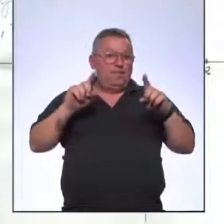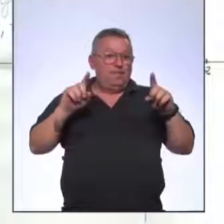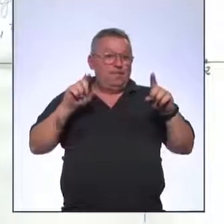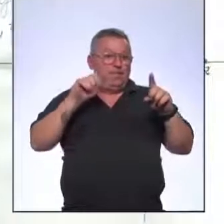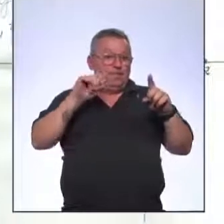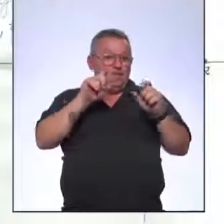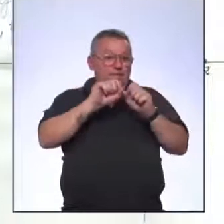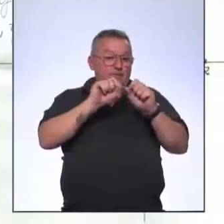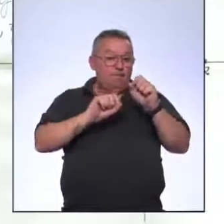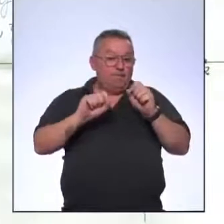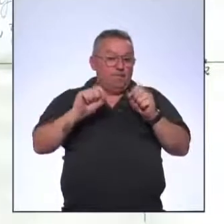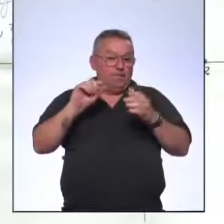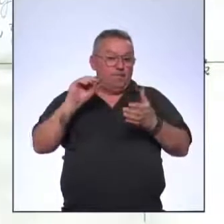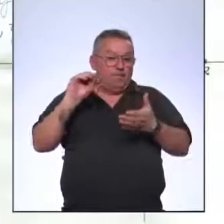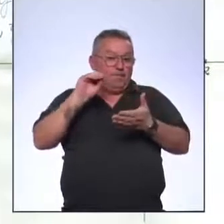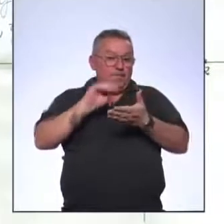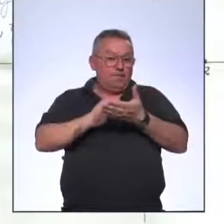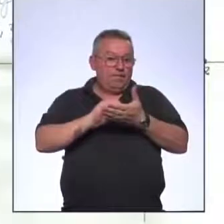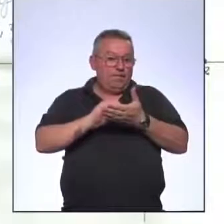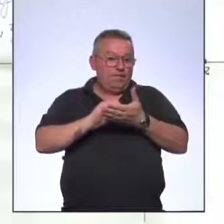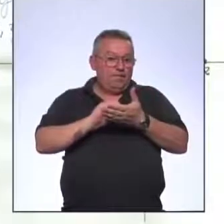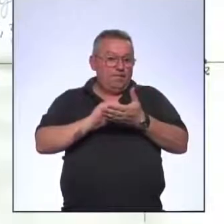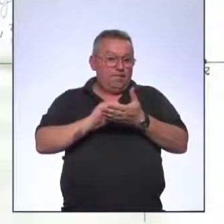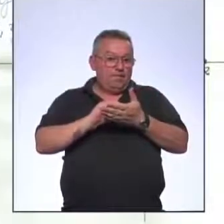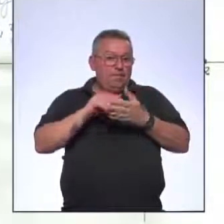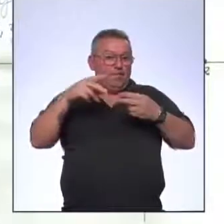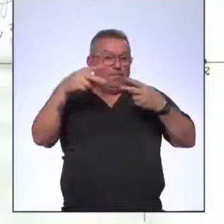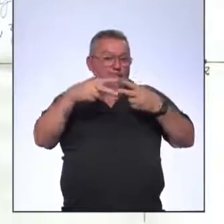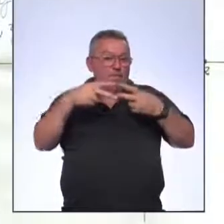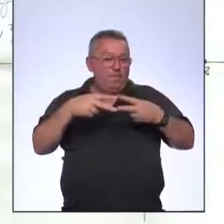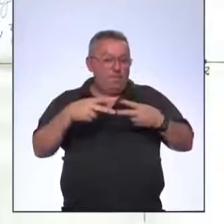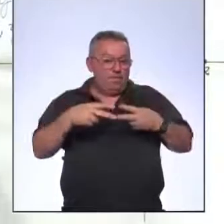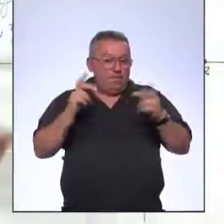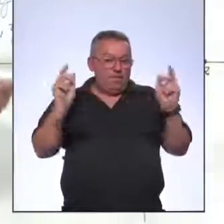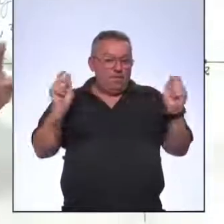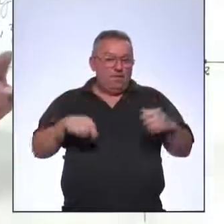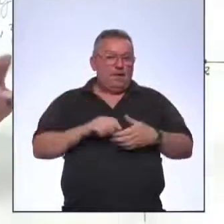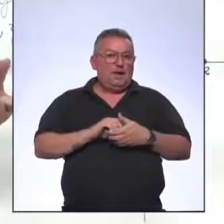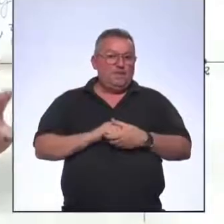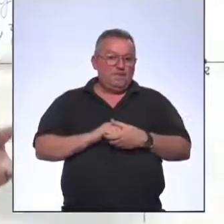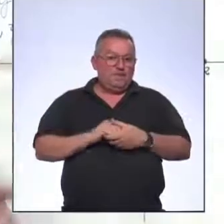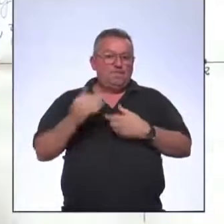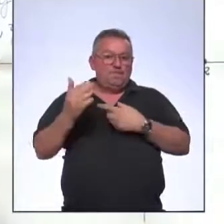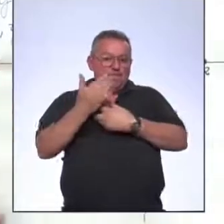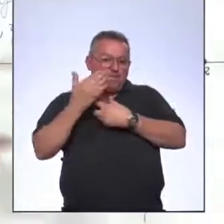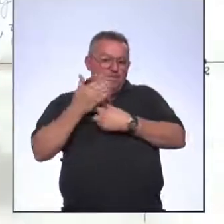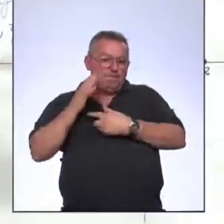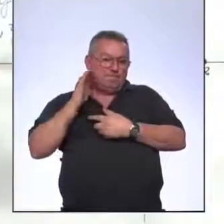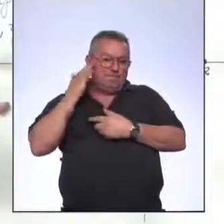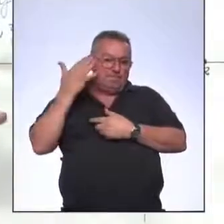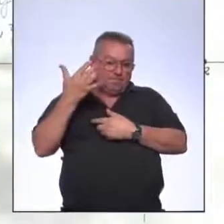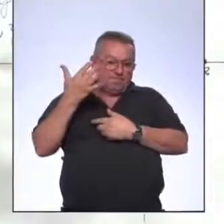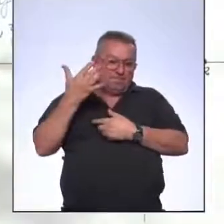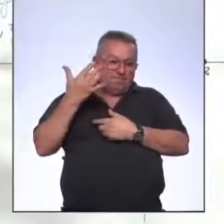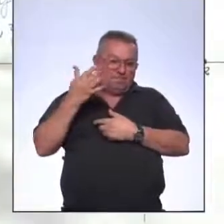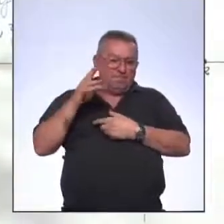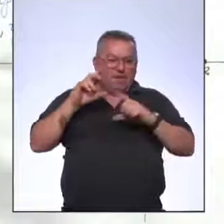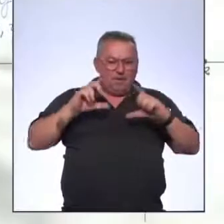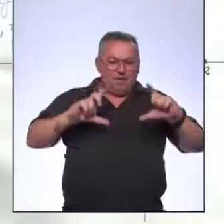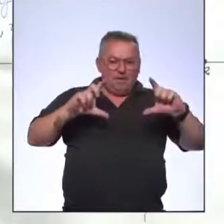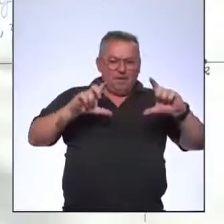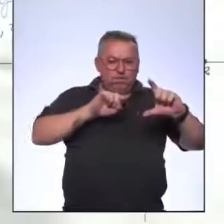se vocês colocarem pares ordenados já ajuda a gente a